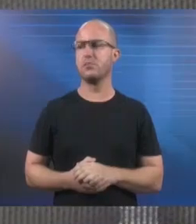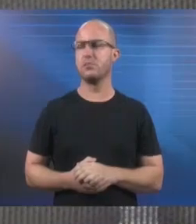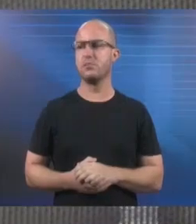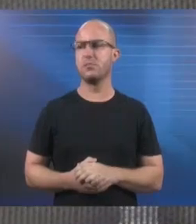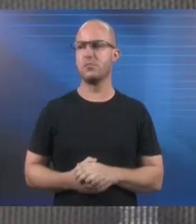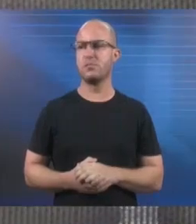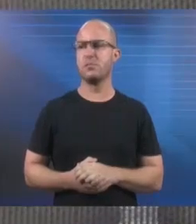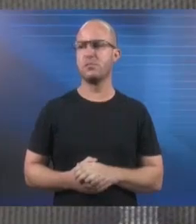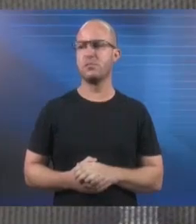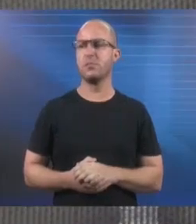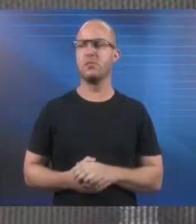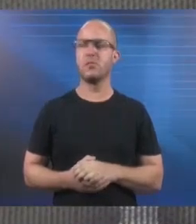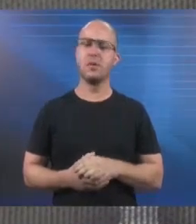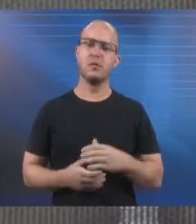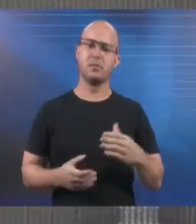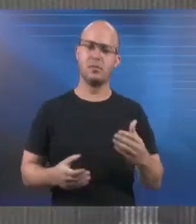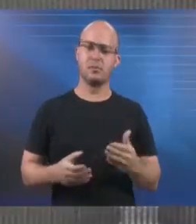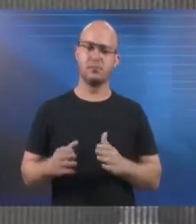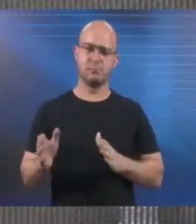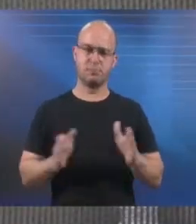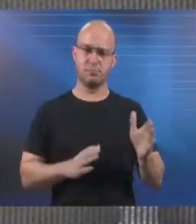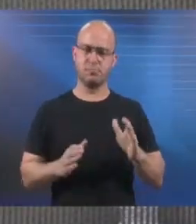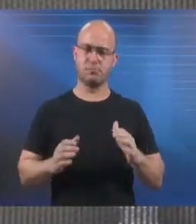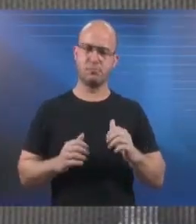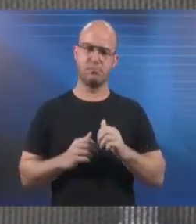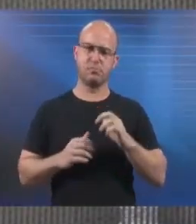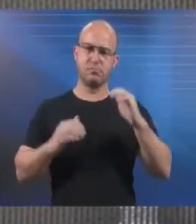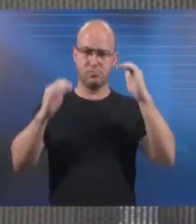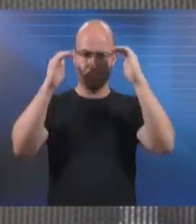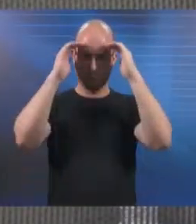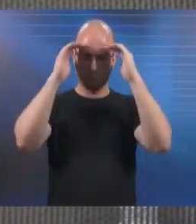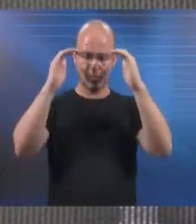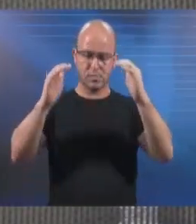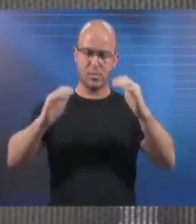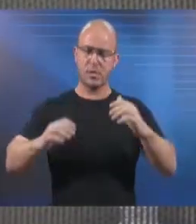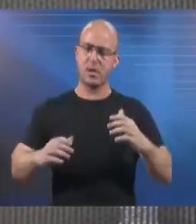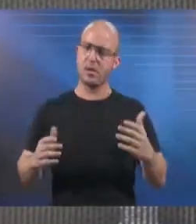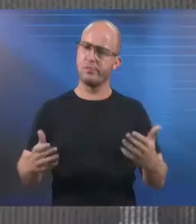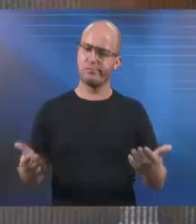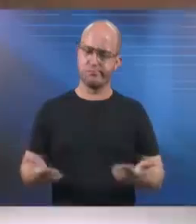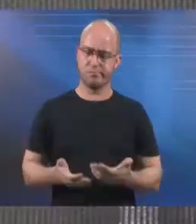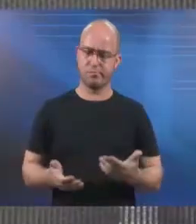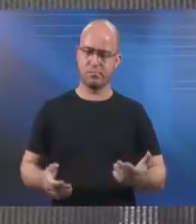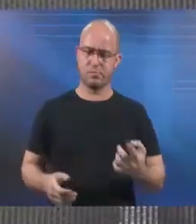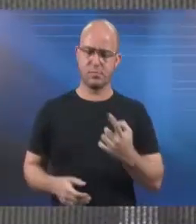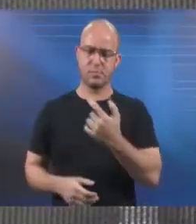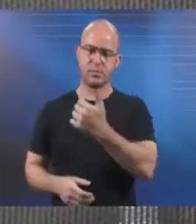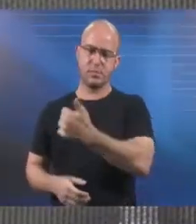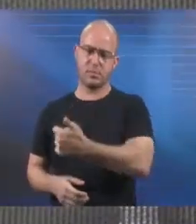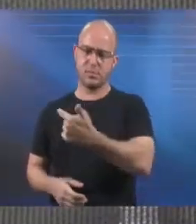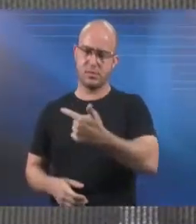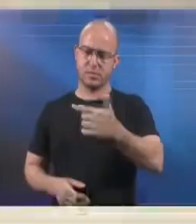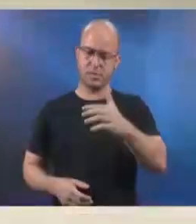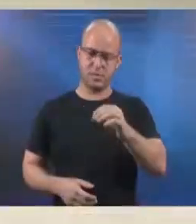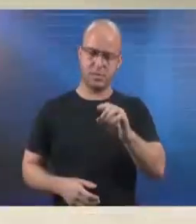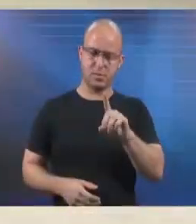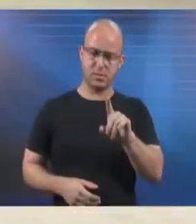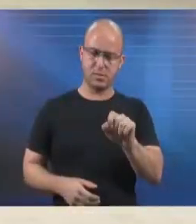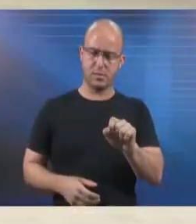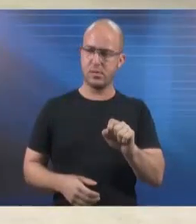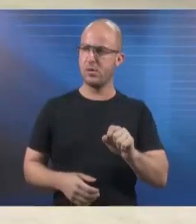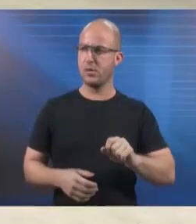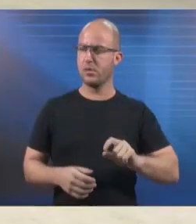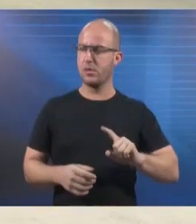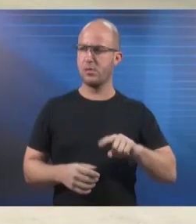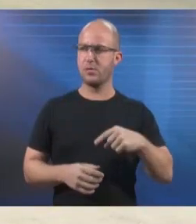processo de licença seja respeitado agora a gente não pode passar 120 dias o para passar esses